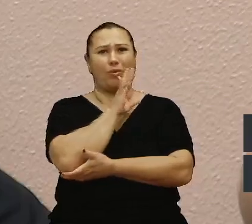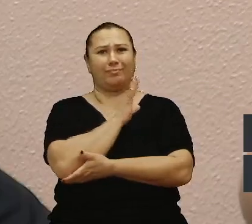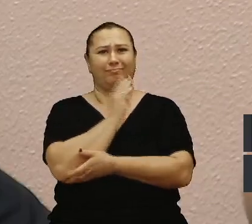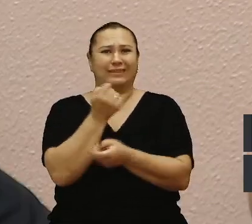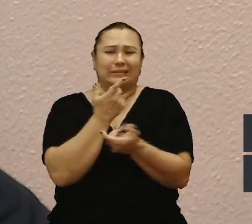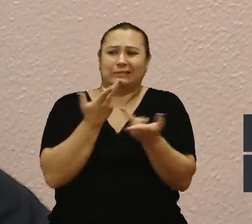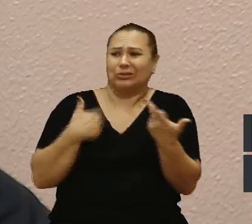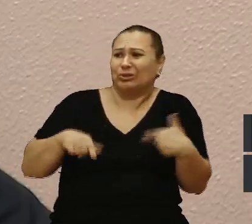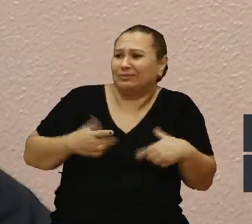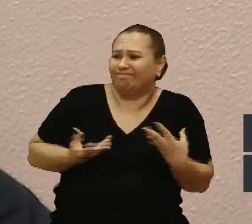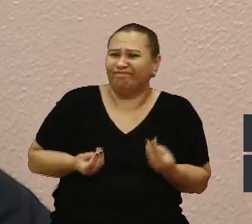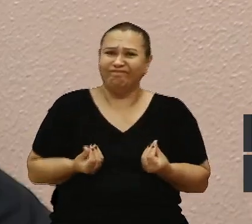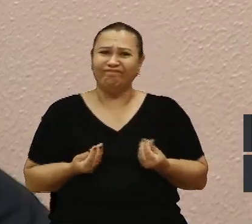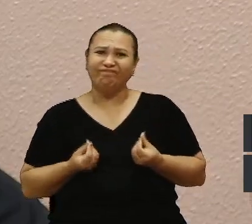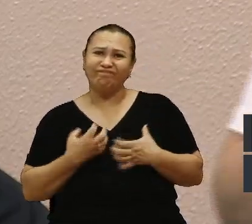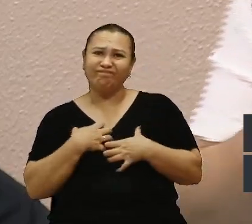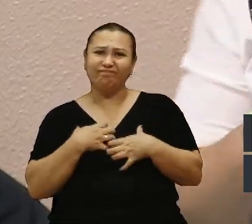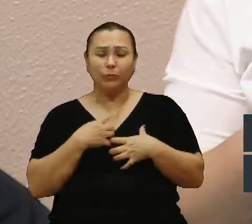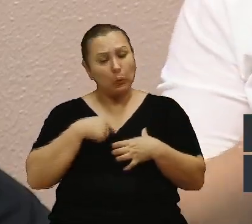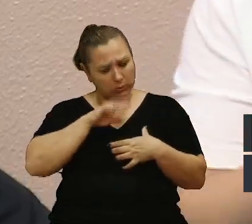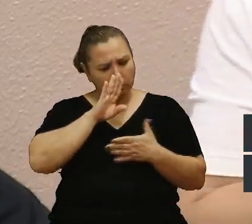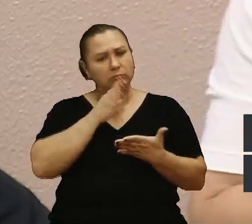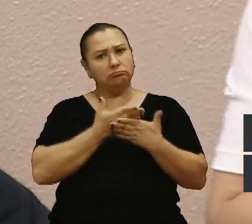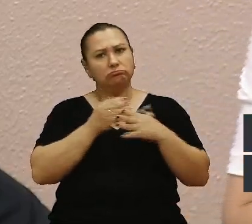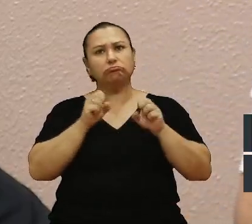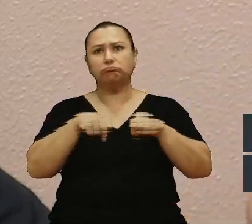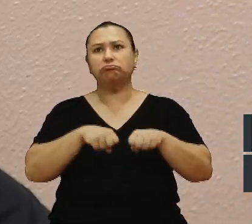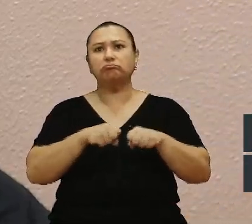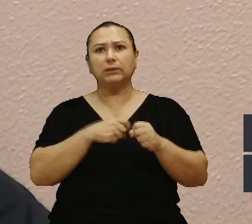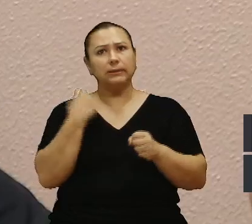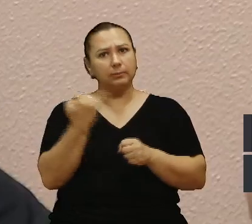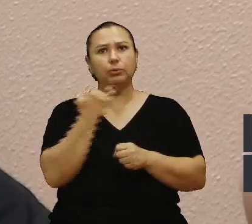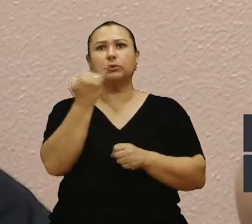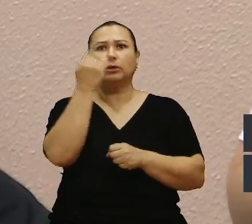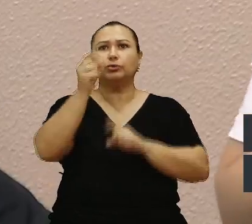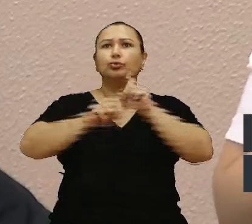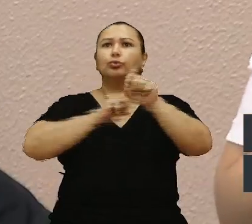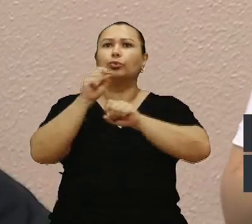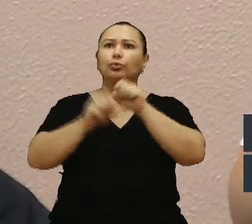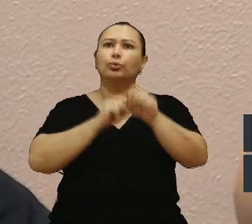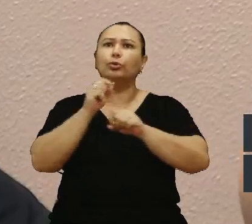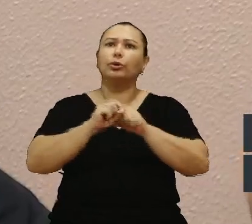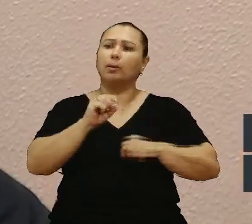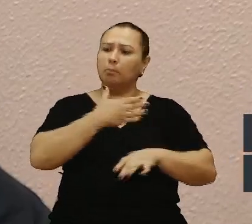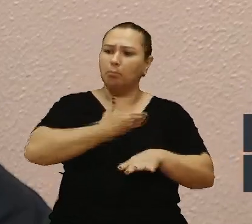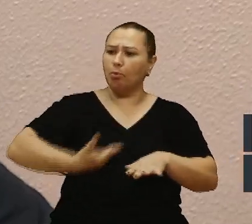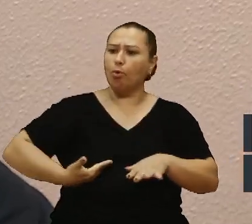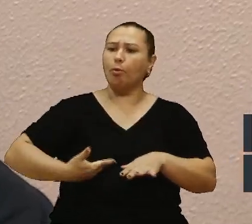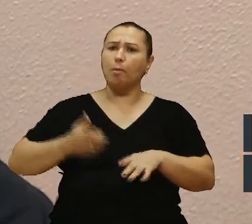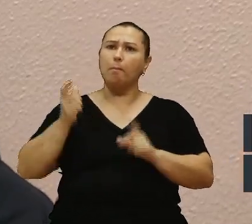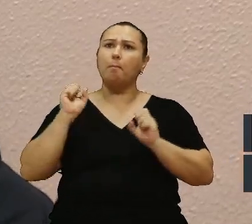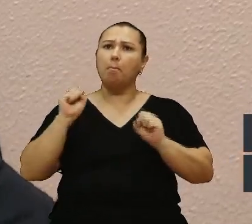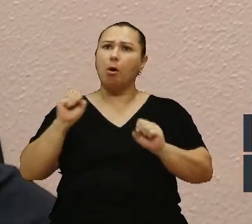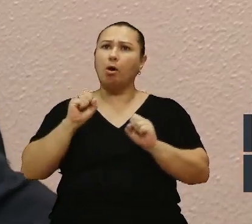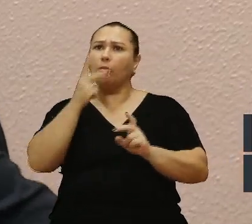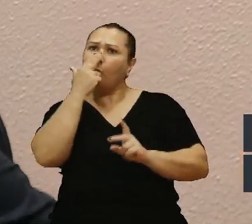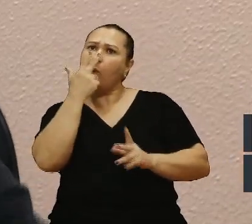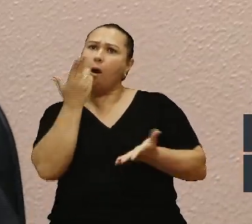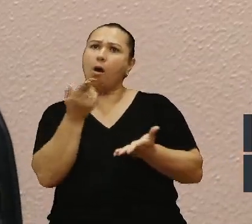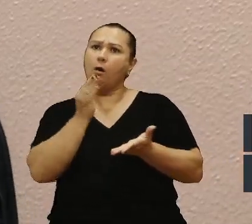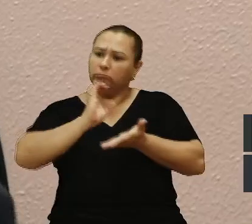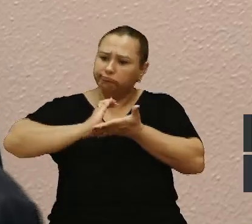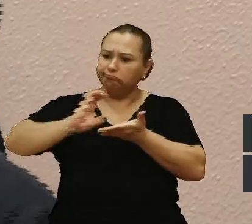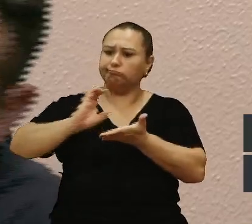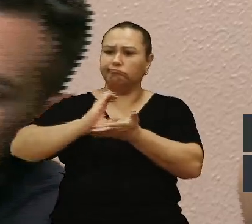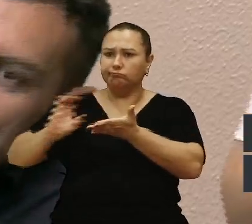constrangimento, sendo que nós acreditamos que é importante o poder público poder financiar, né, essas atividades culturais, sociais e